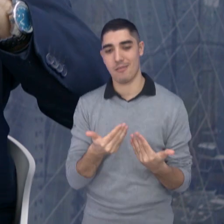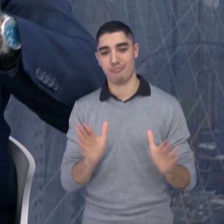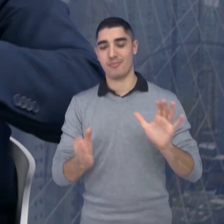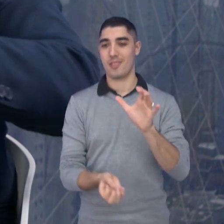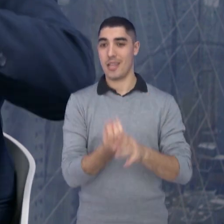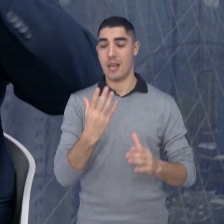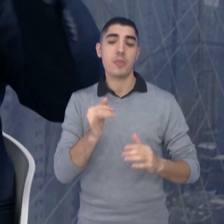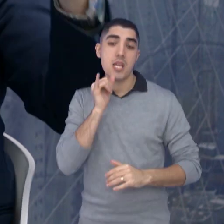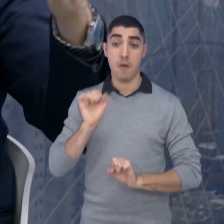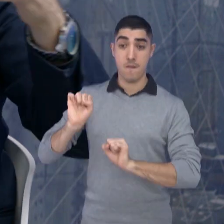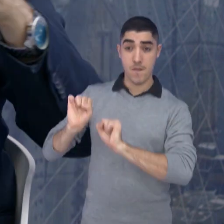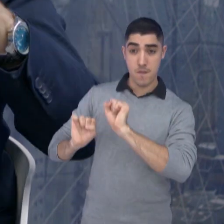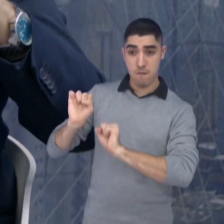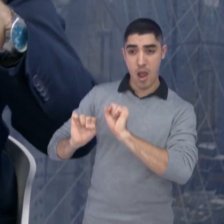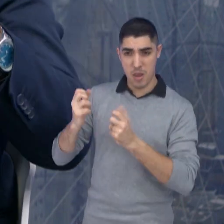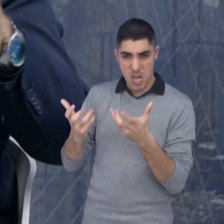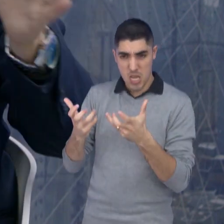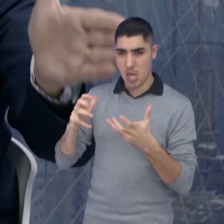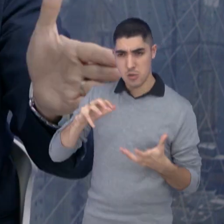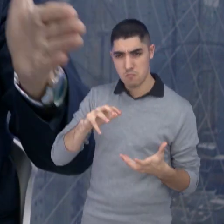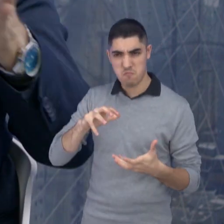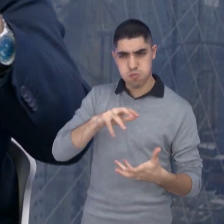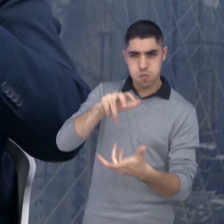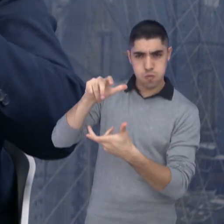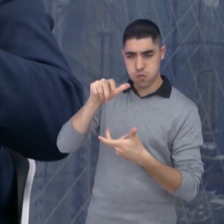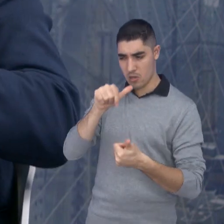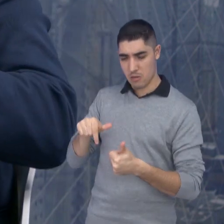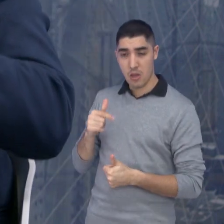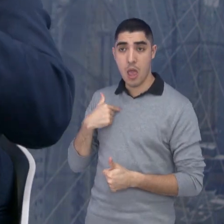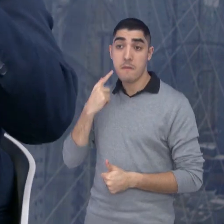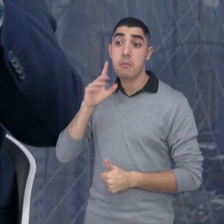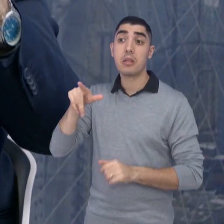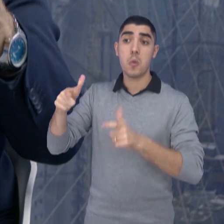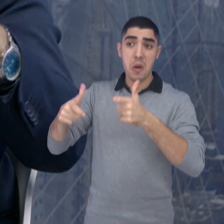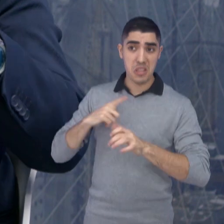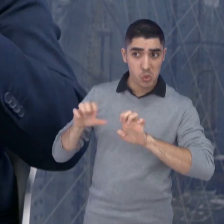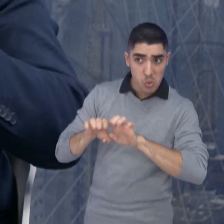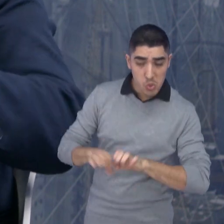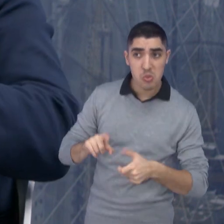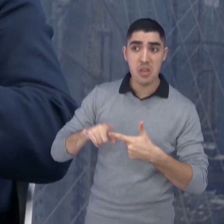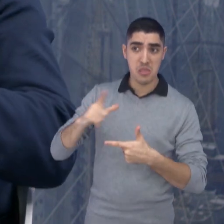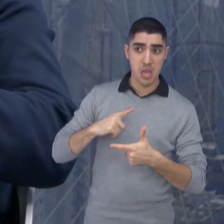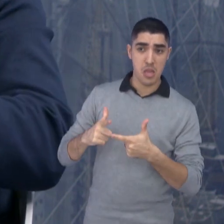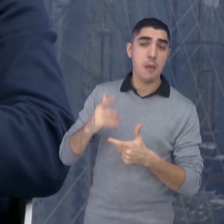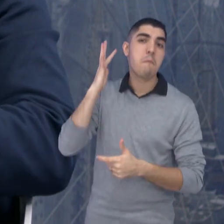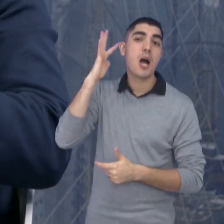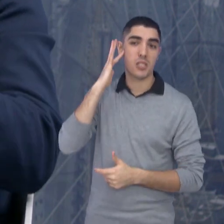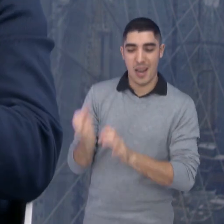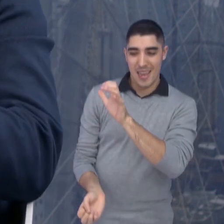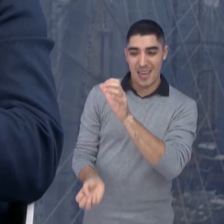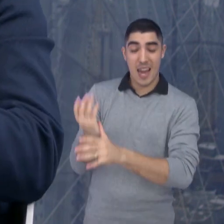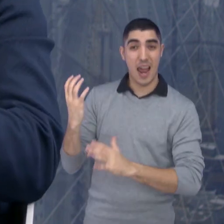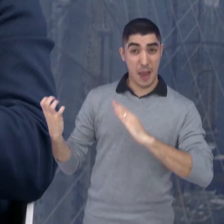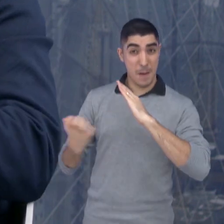todo o mundo, global, eu vou olhar mão de obra, eu vou olhar estrutura urbana, fornecimento de energia. Imagina instalar uma empresa grande, milhões